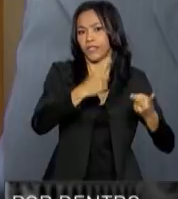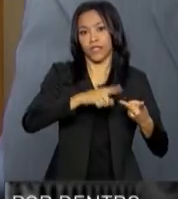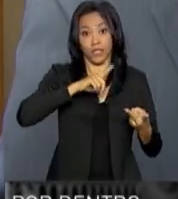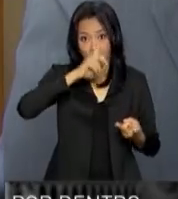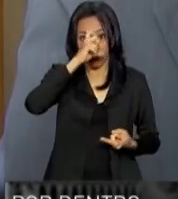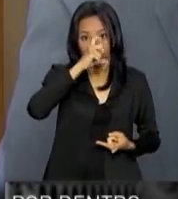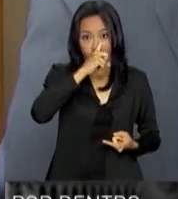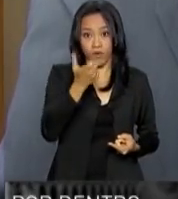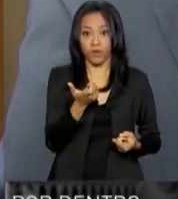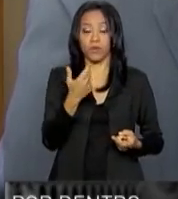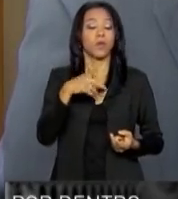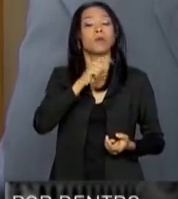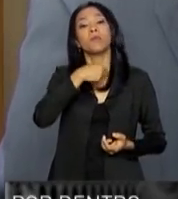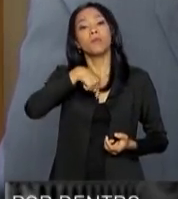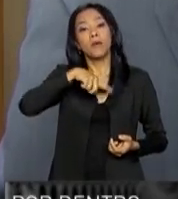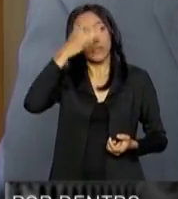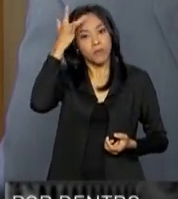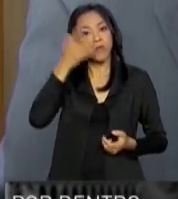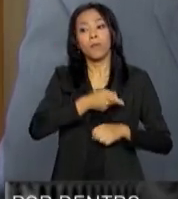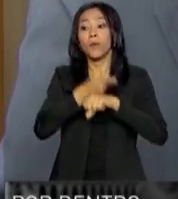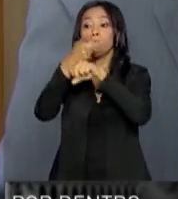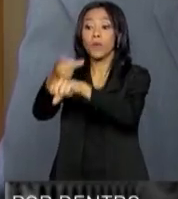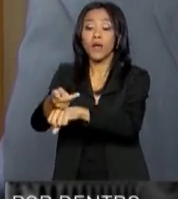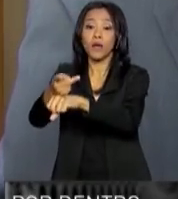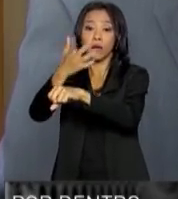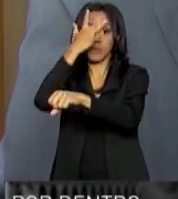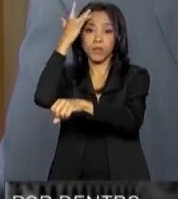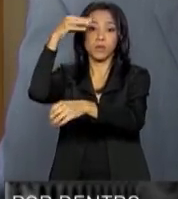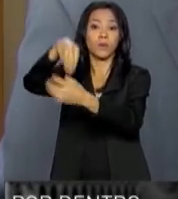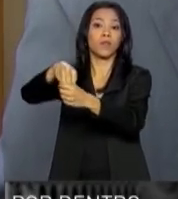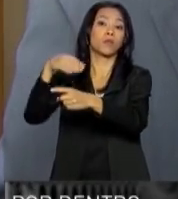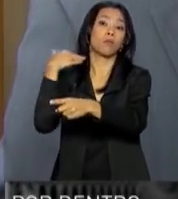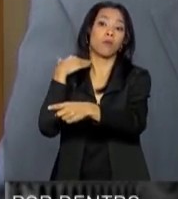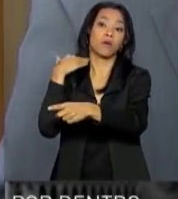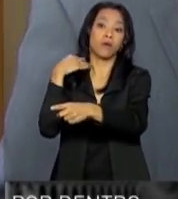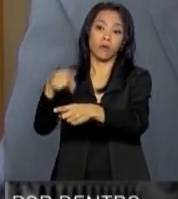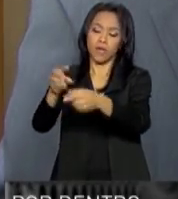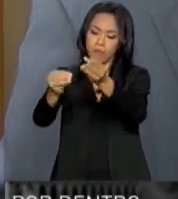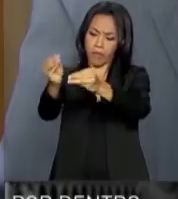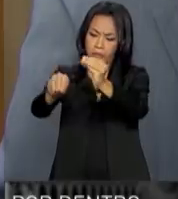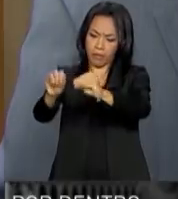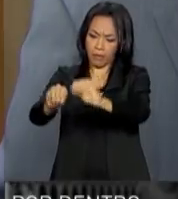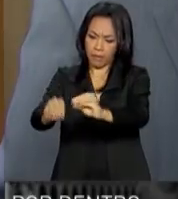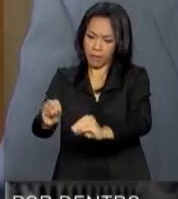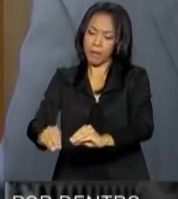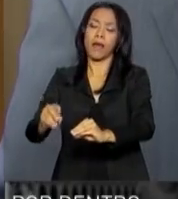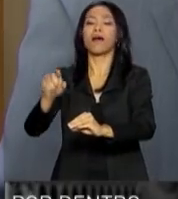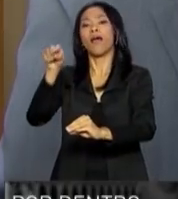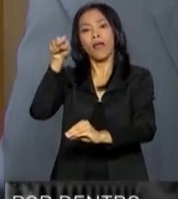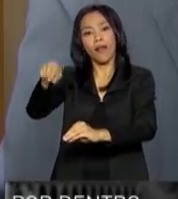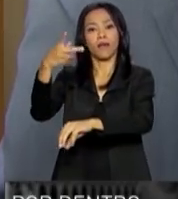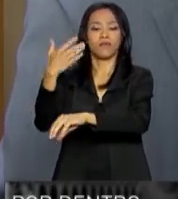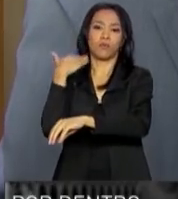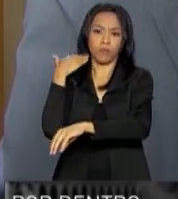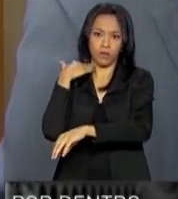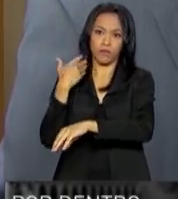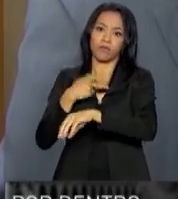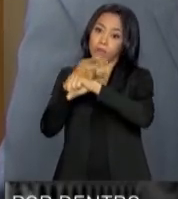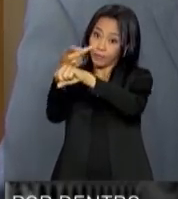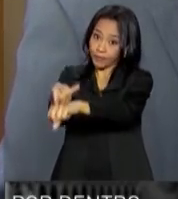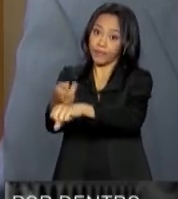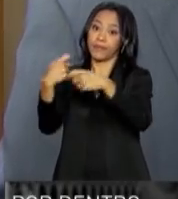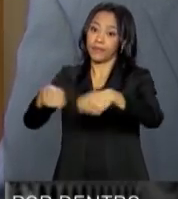conversar com o agente bancário o próprio agente bancário faz o cadastro dele faz a liberação do pagamento é na agência bancária com documento de identificação